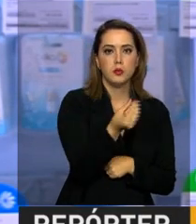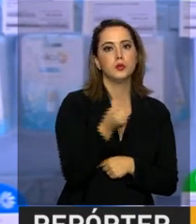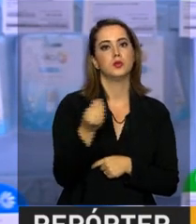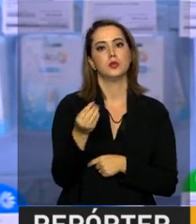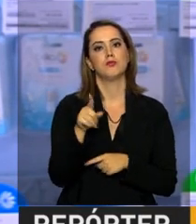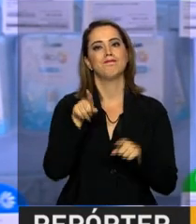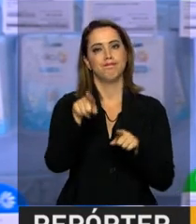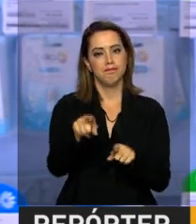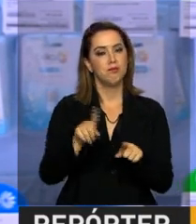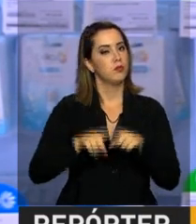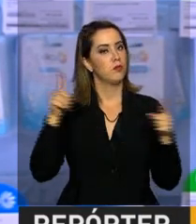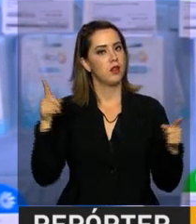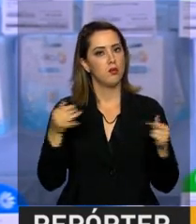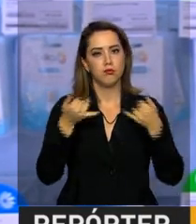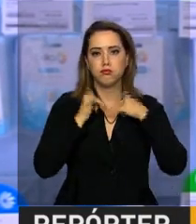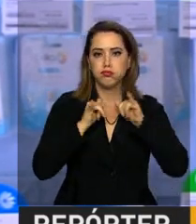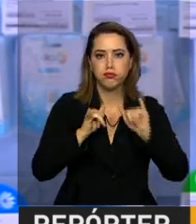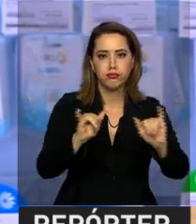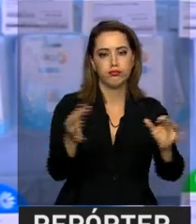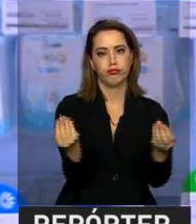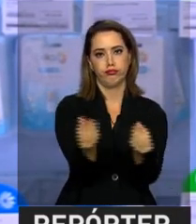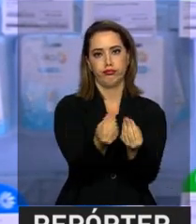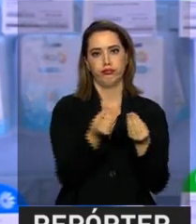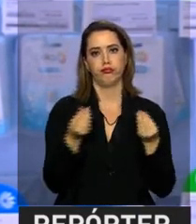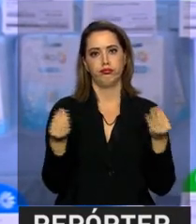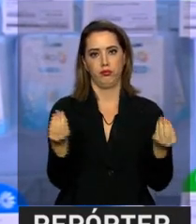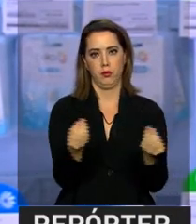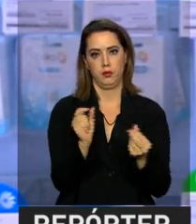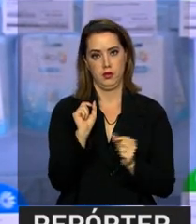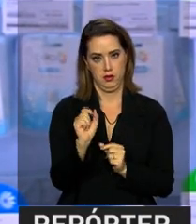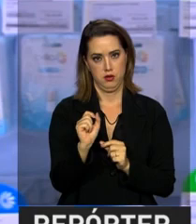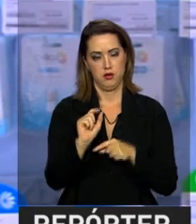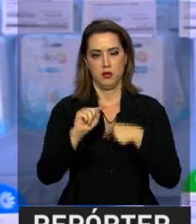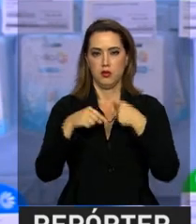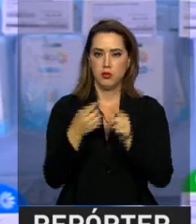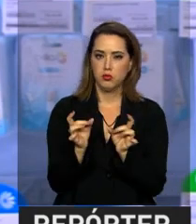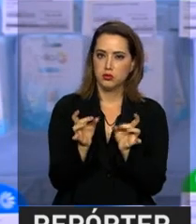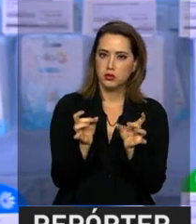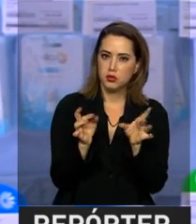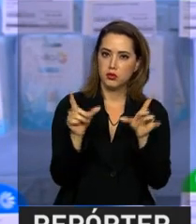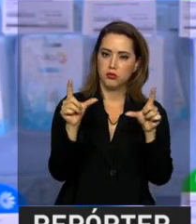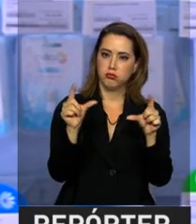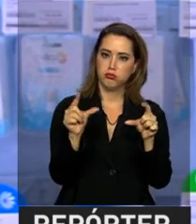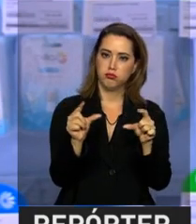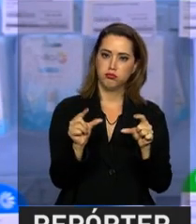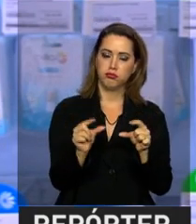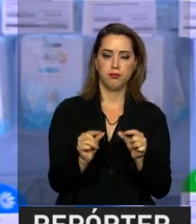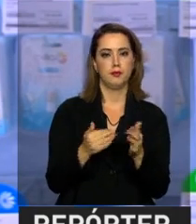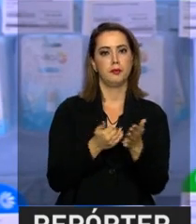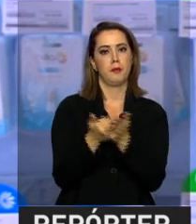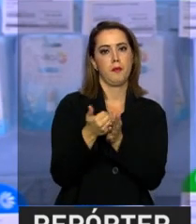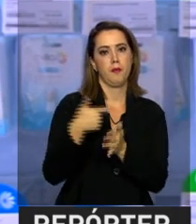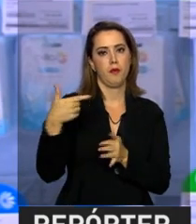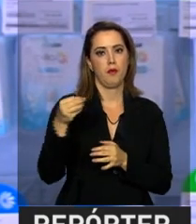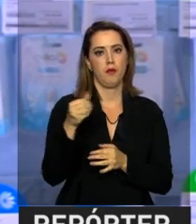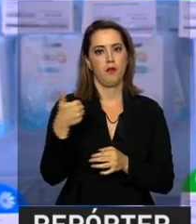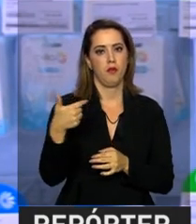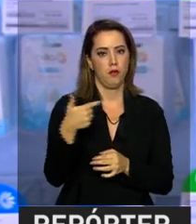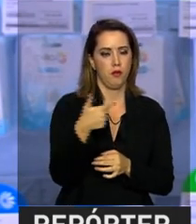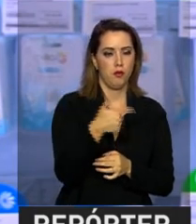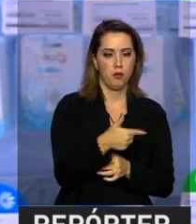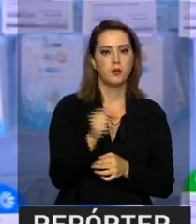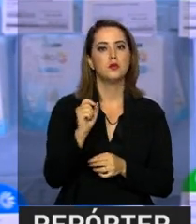também o que mais consome energia elas vêm gradativamente saindo do mercado desde 2012 e vão deixar de